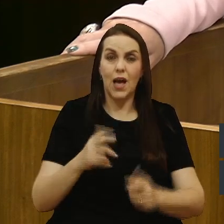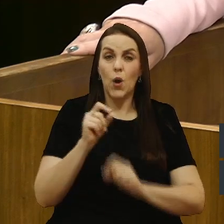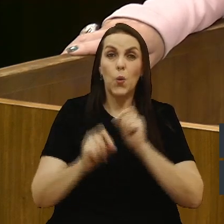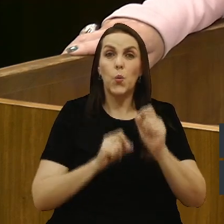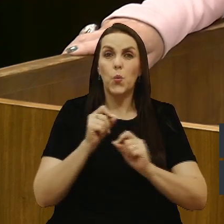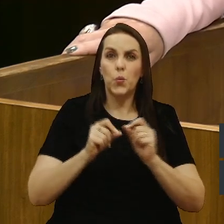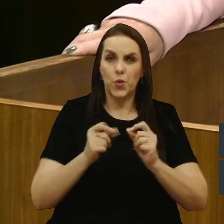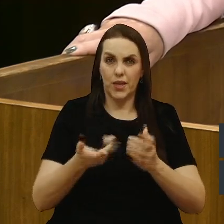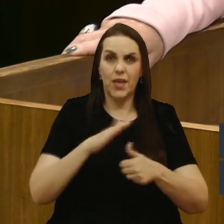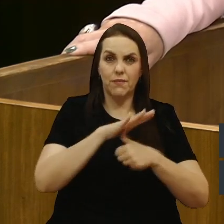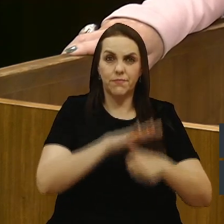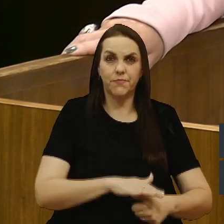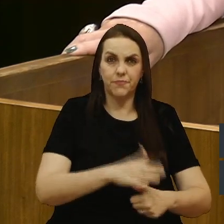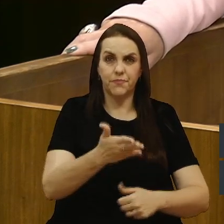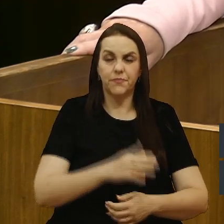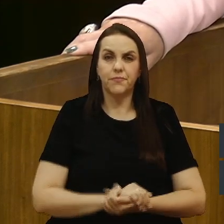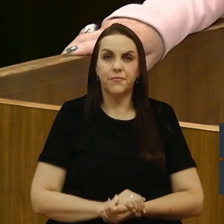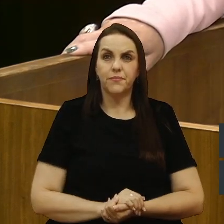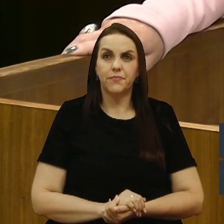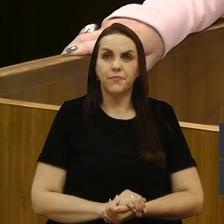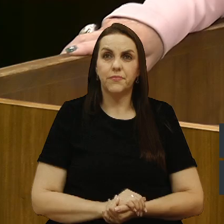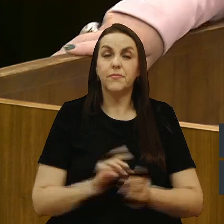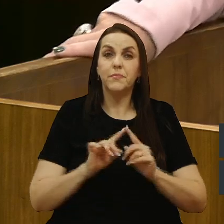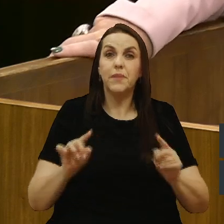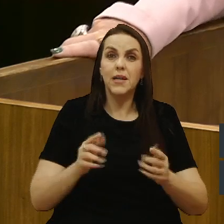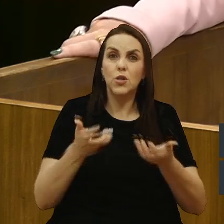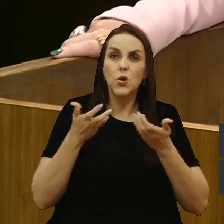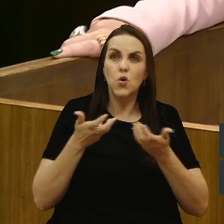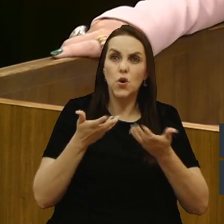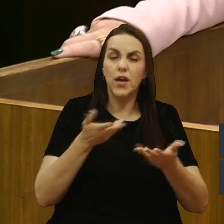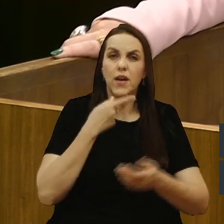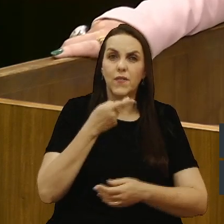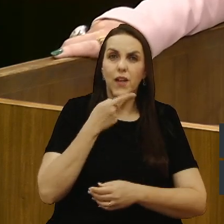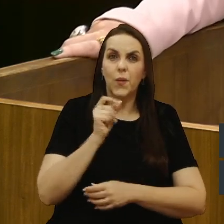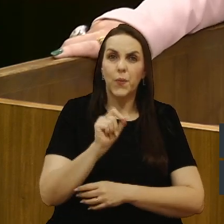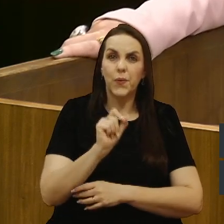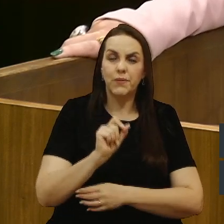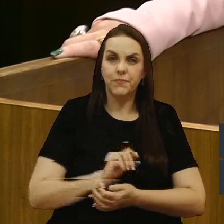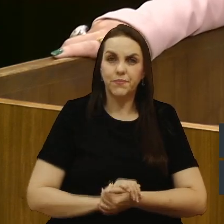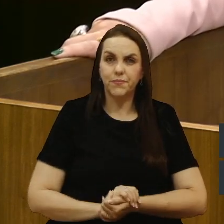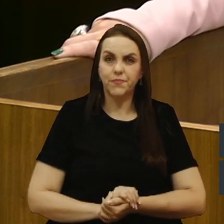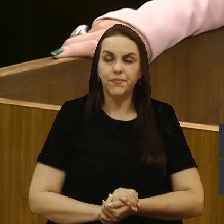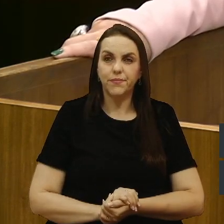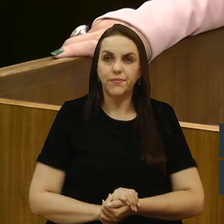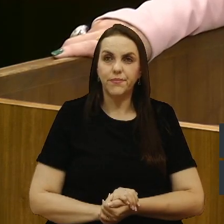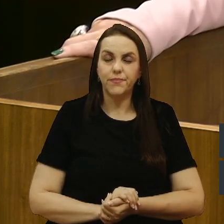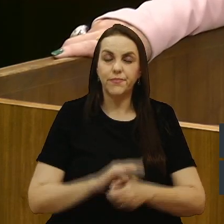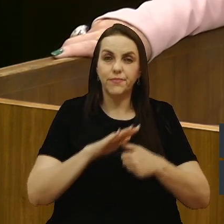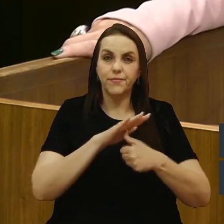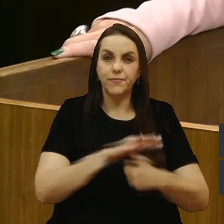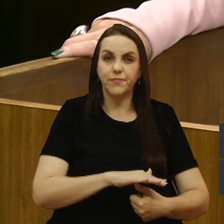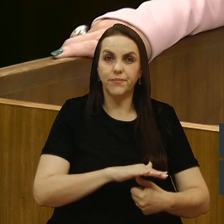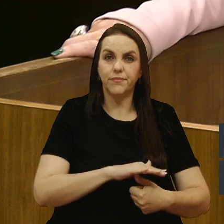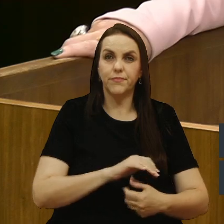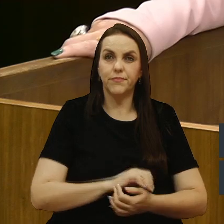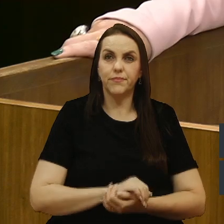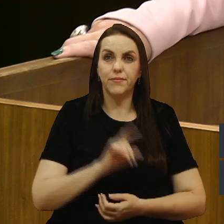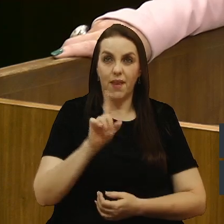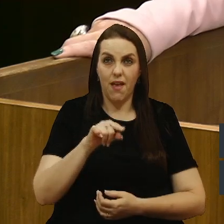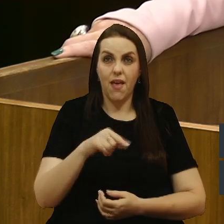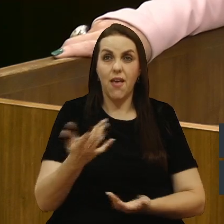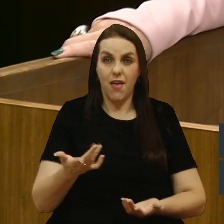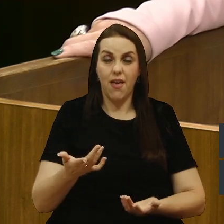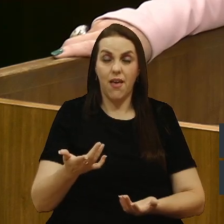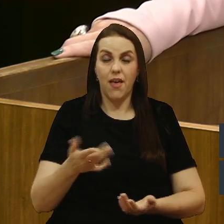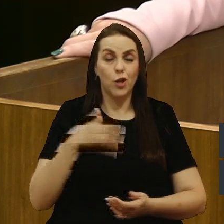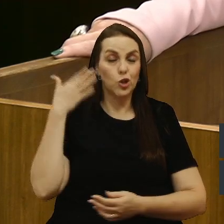é a misoginia. Mas eu quero dizer que a misoginia, ela é